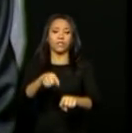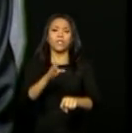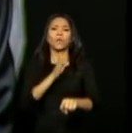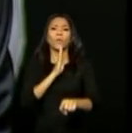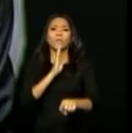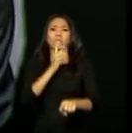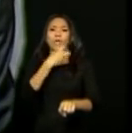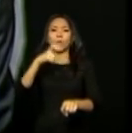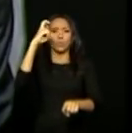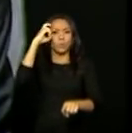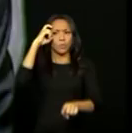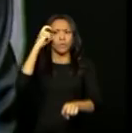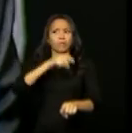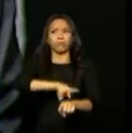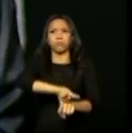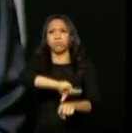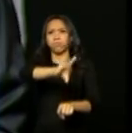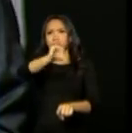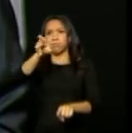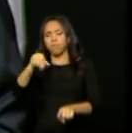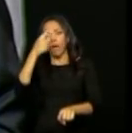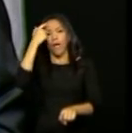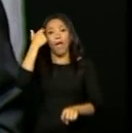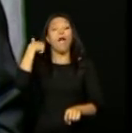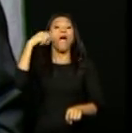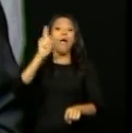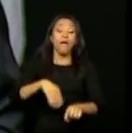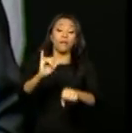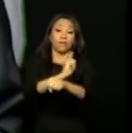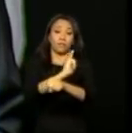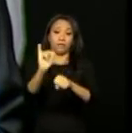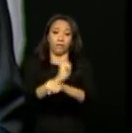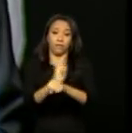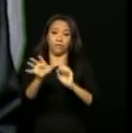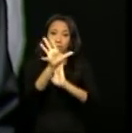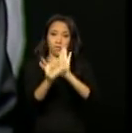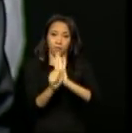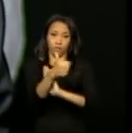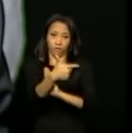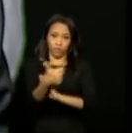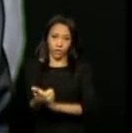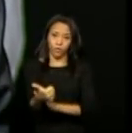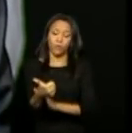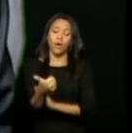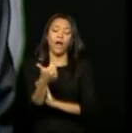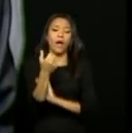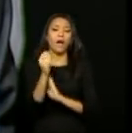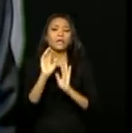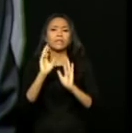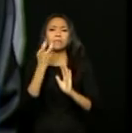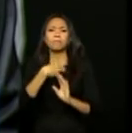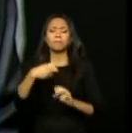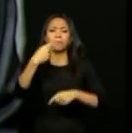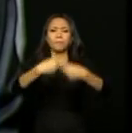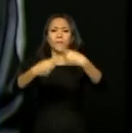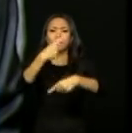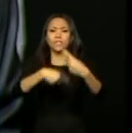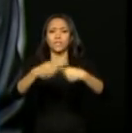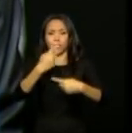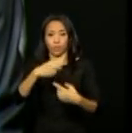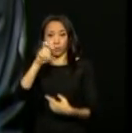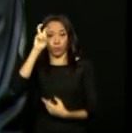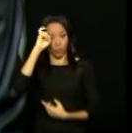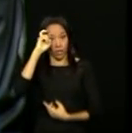como elemento estratégico da construção do Brasil do século XXI. As políticas culturais que nasceram com o presidente